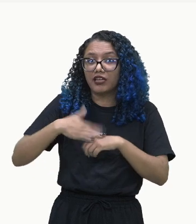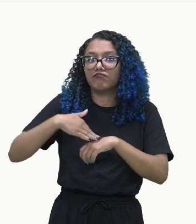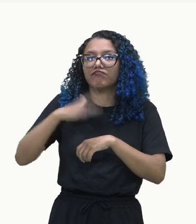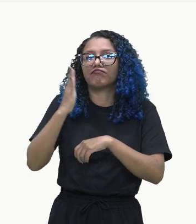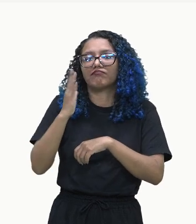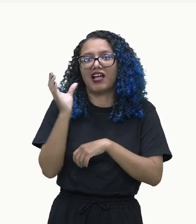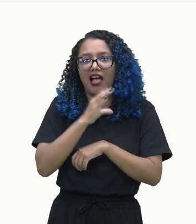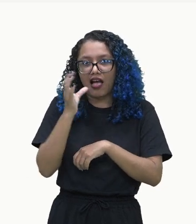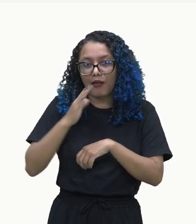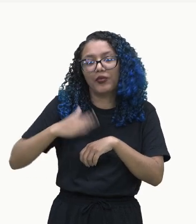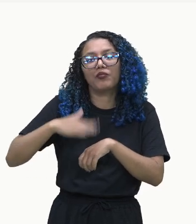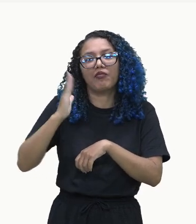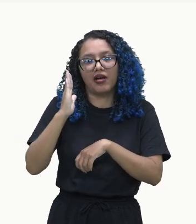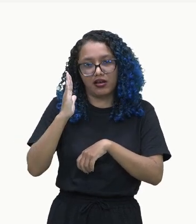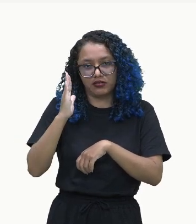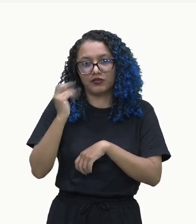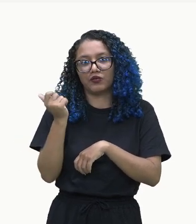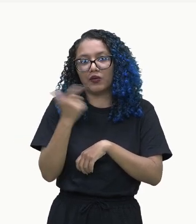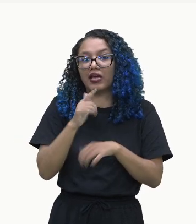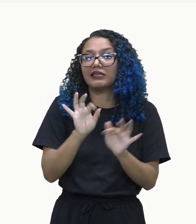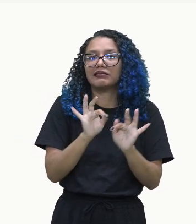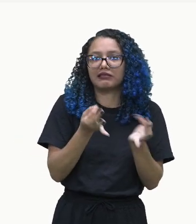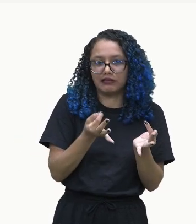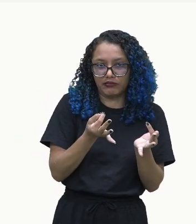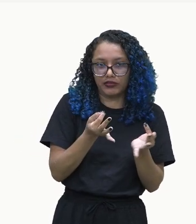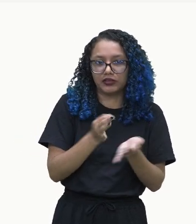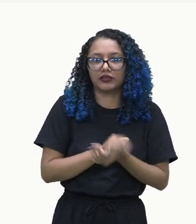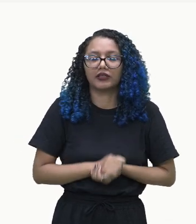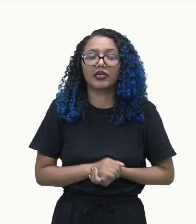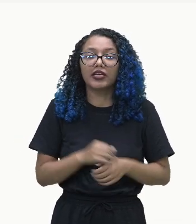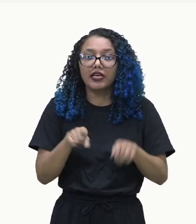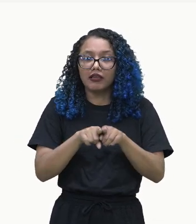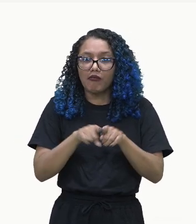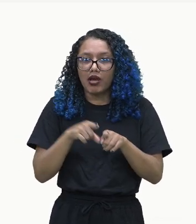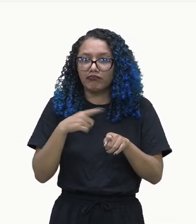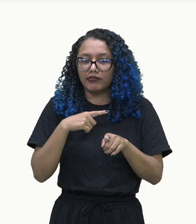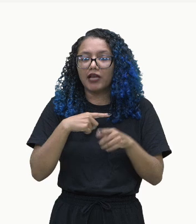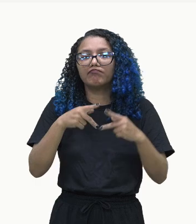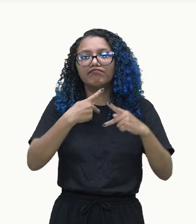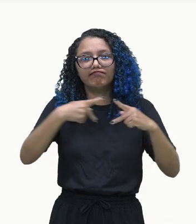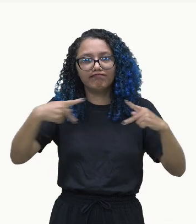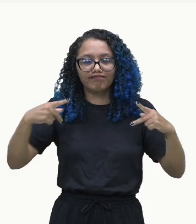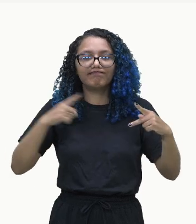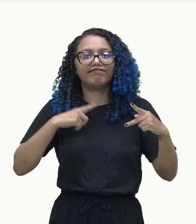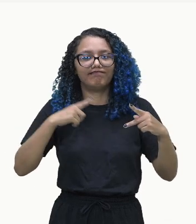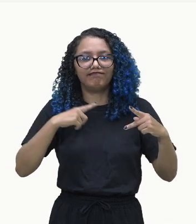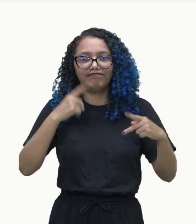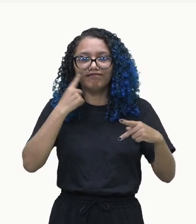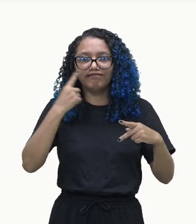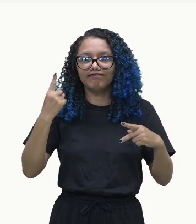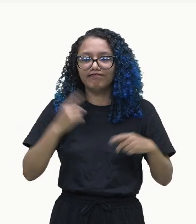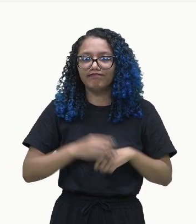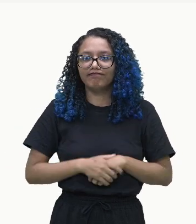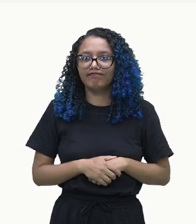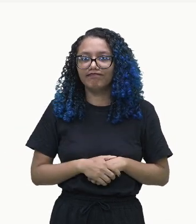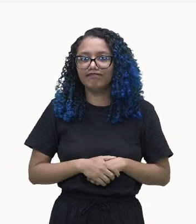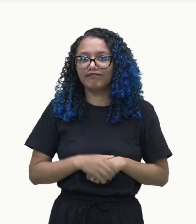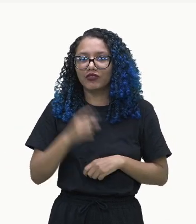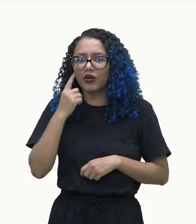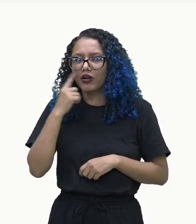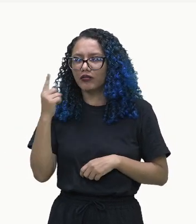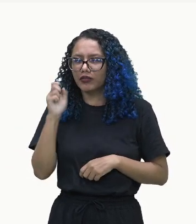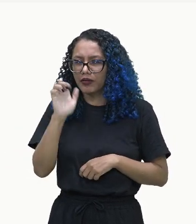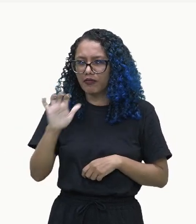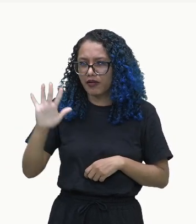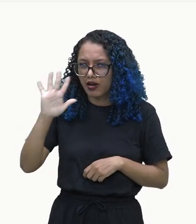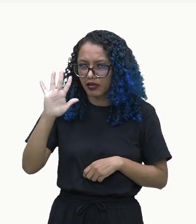difusão simples. E para isso existem proteínas, né? Então aqui estão, ó, essas proteínas